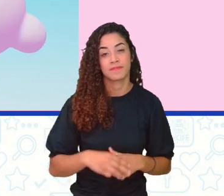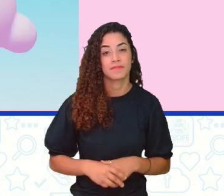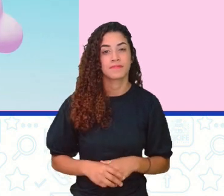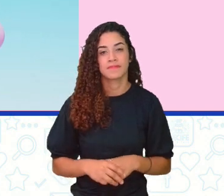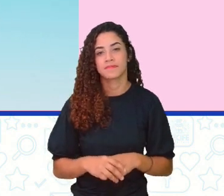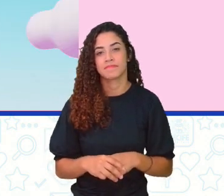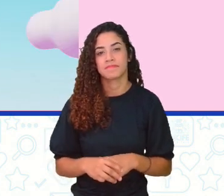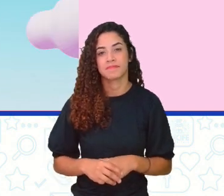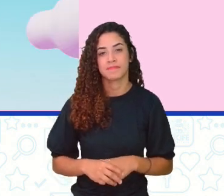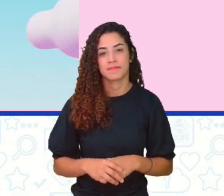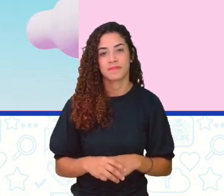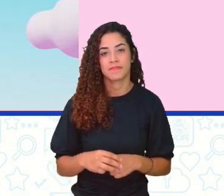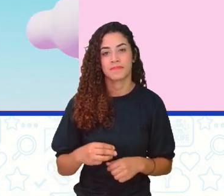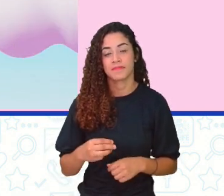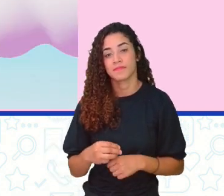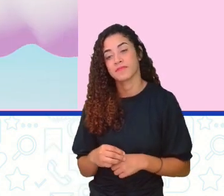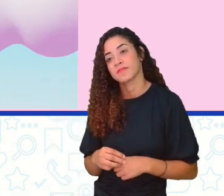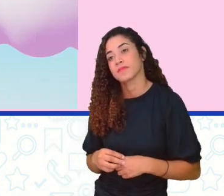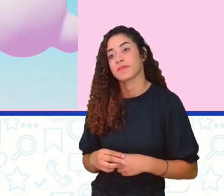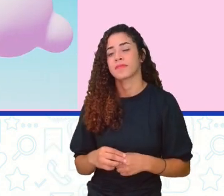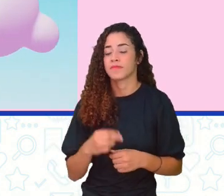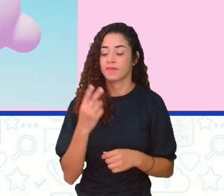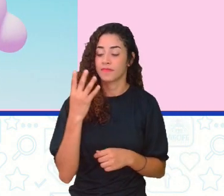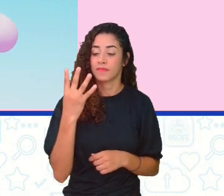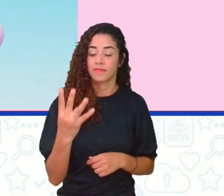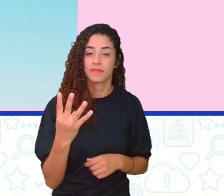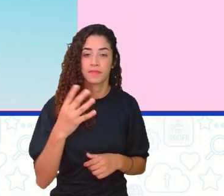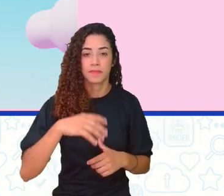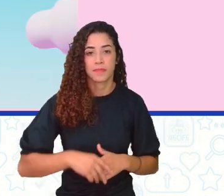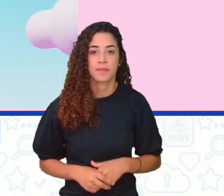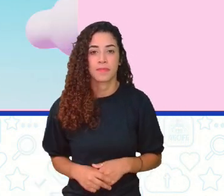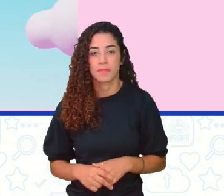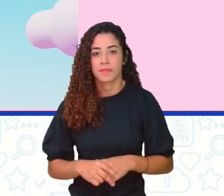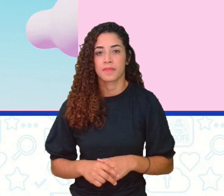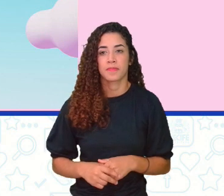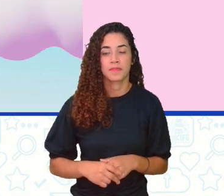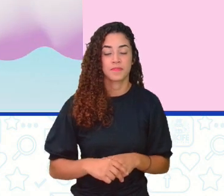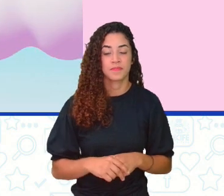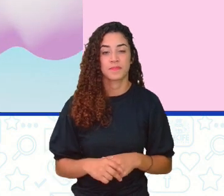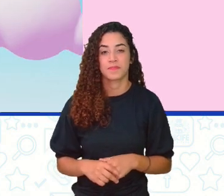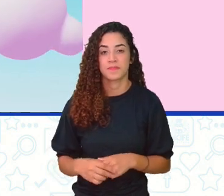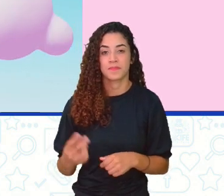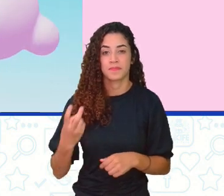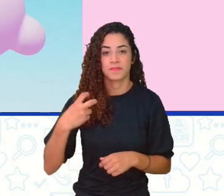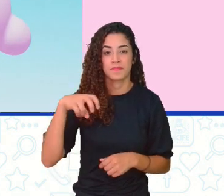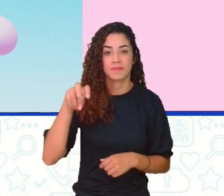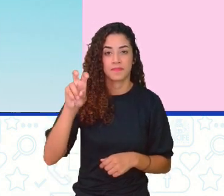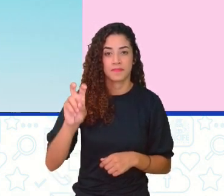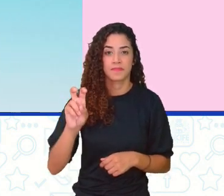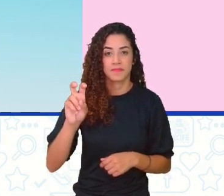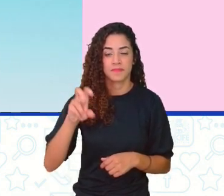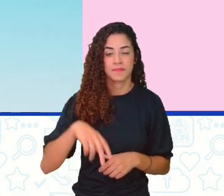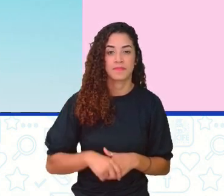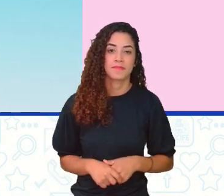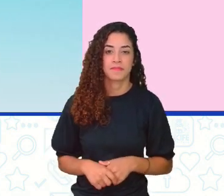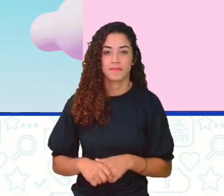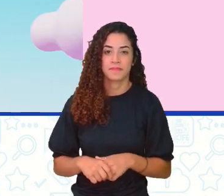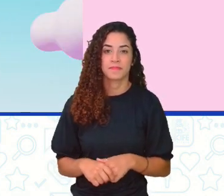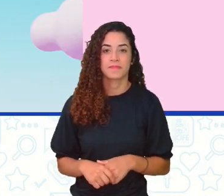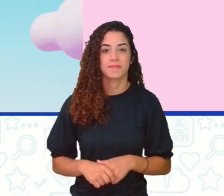três, seguindo eu tenho quatro, Depois do 4, mais um,